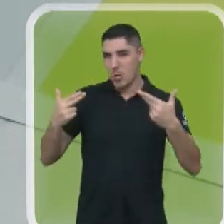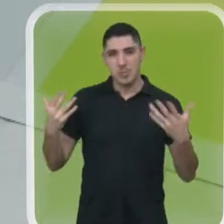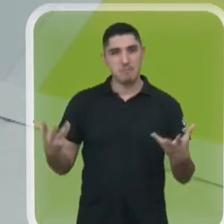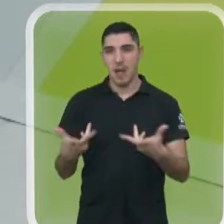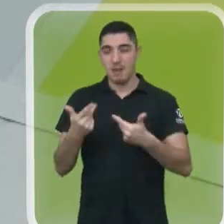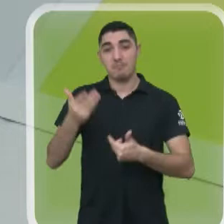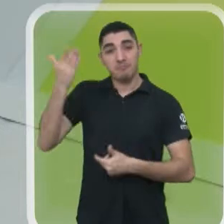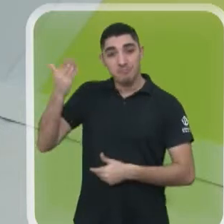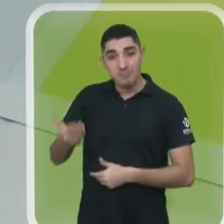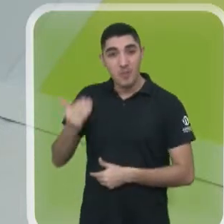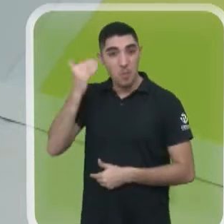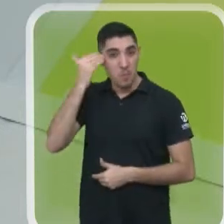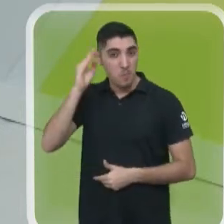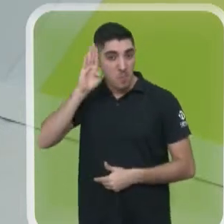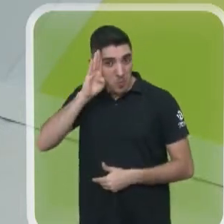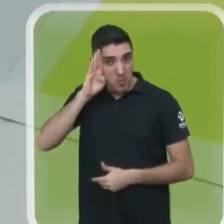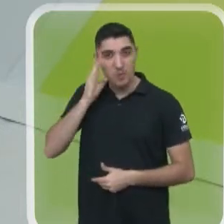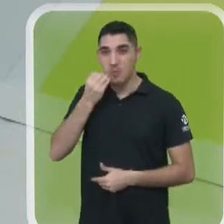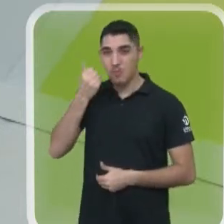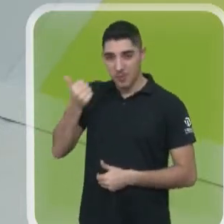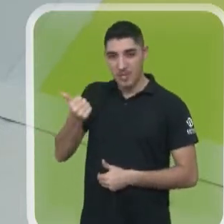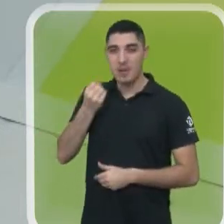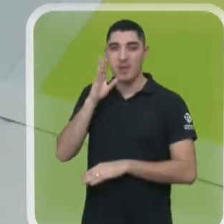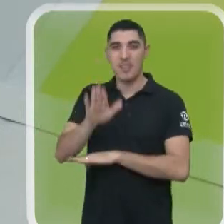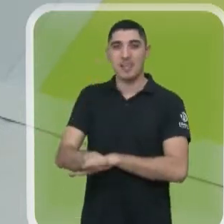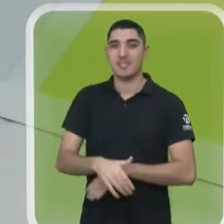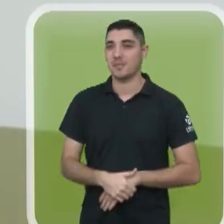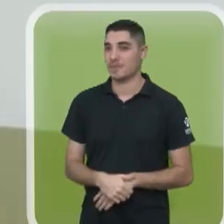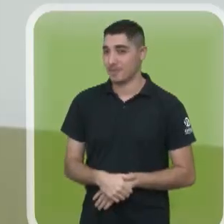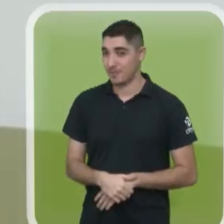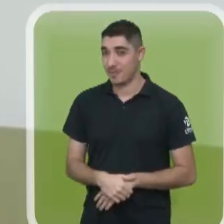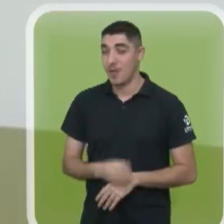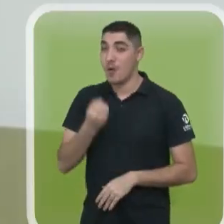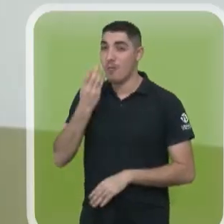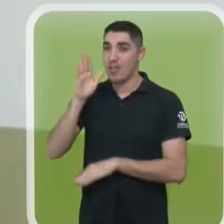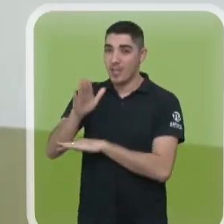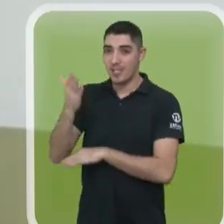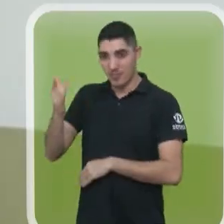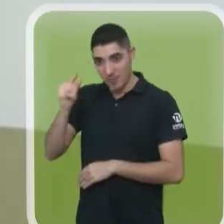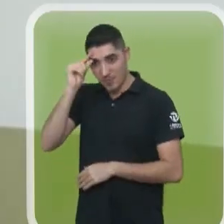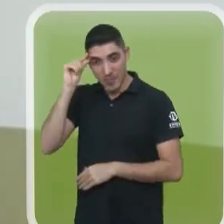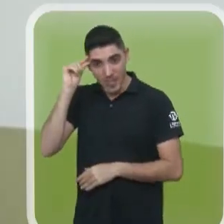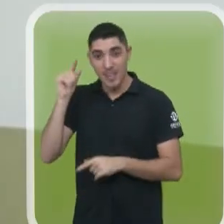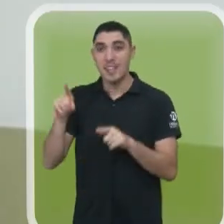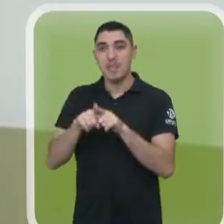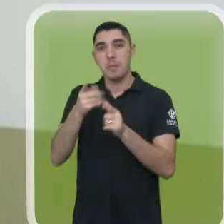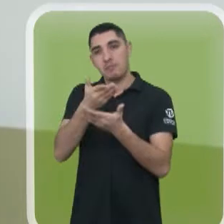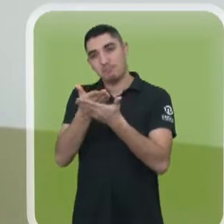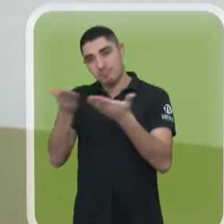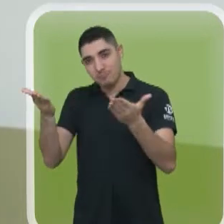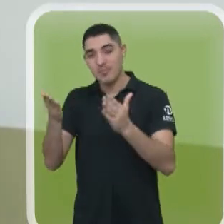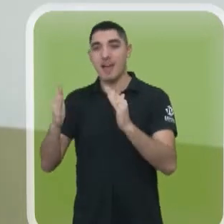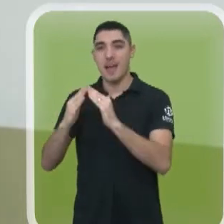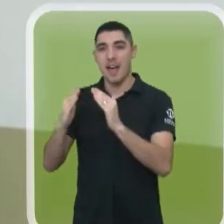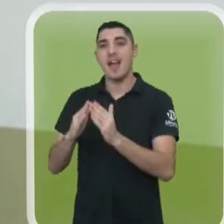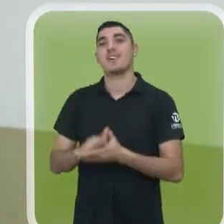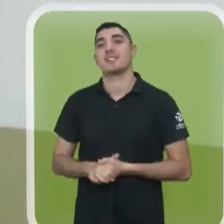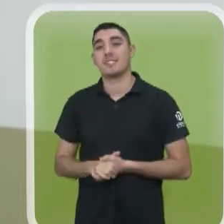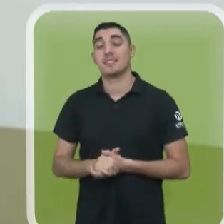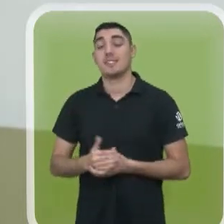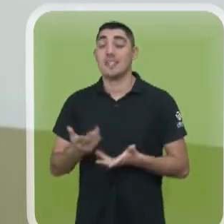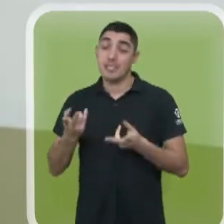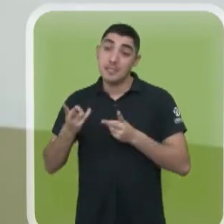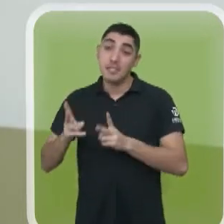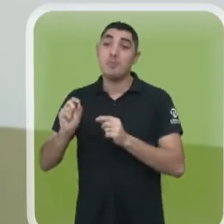quiser o nosso querido Bruno Castilho tudo bem para dar um boa tarde boa tarde Vieira vontade dia você aí de casa e com